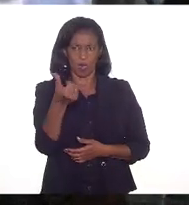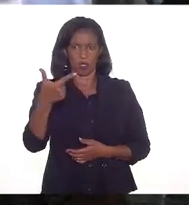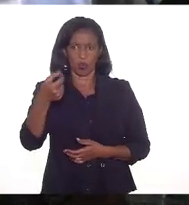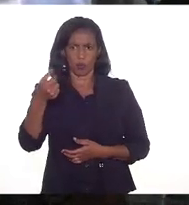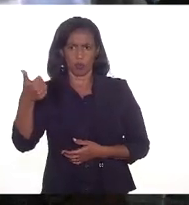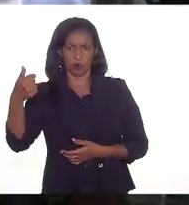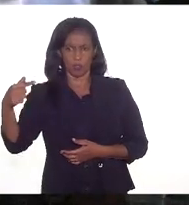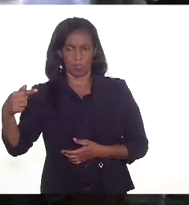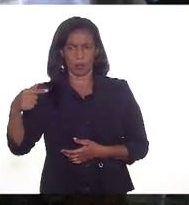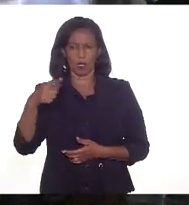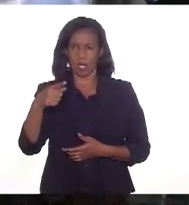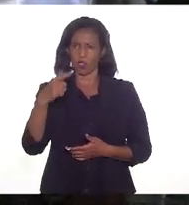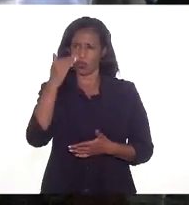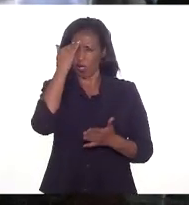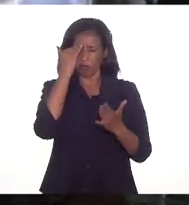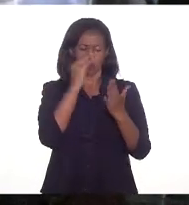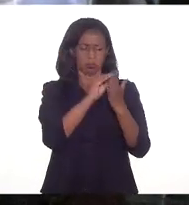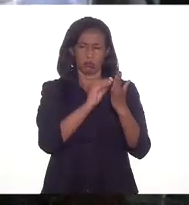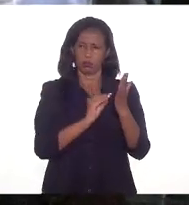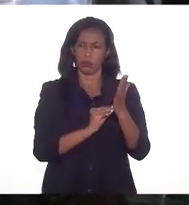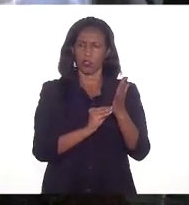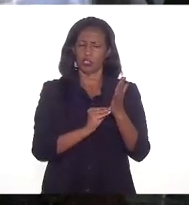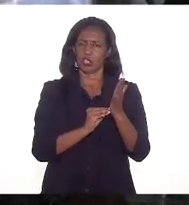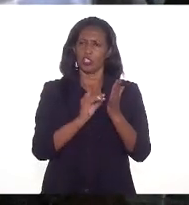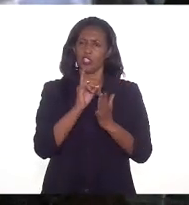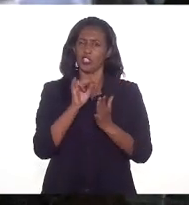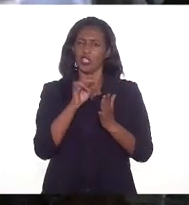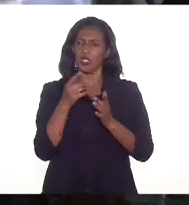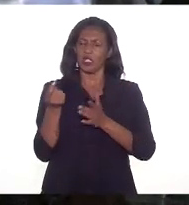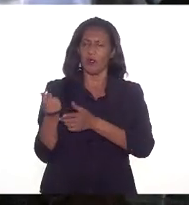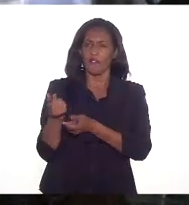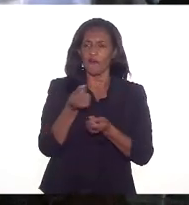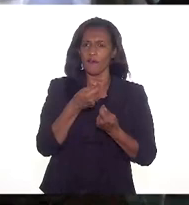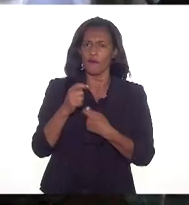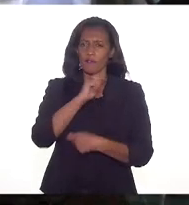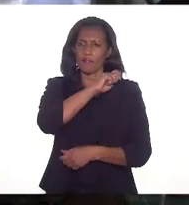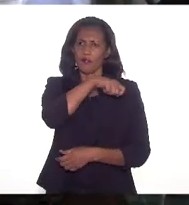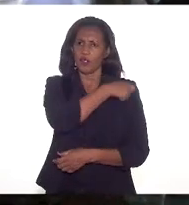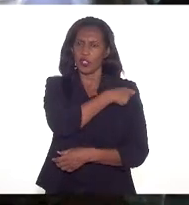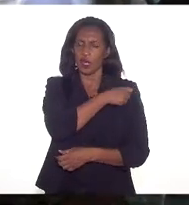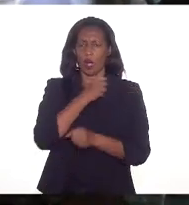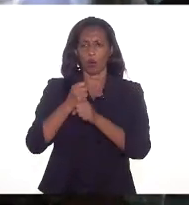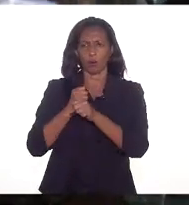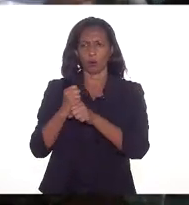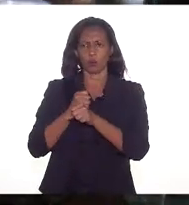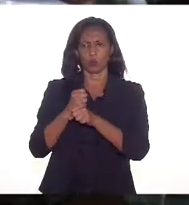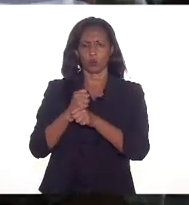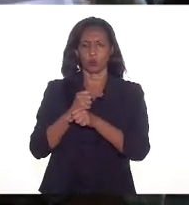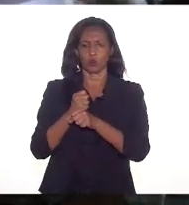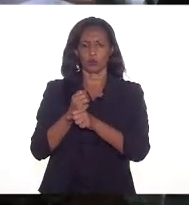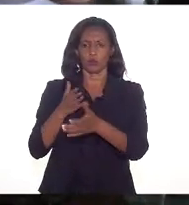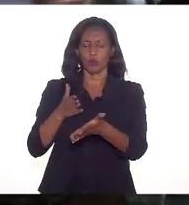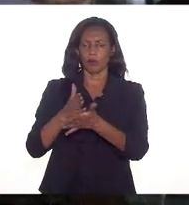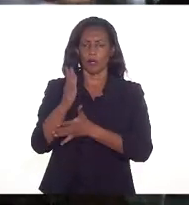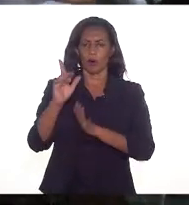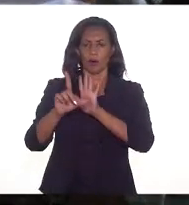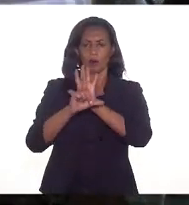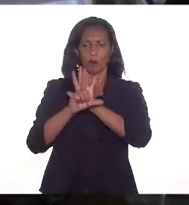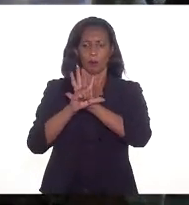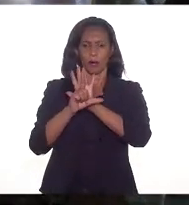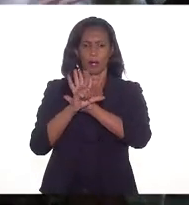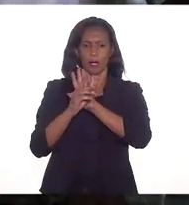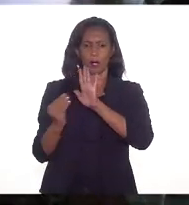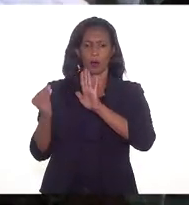176/2017, que estabeleceu as normas e diretrizes fiscais no âmbito do regime de recuperação fiscal, aprovado pela lei complementar